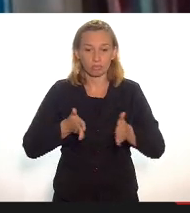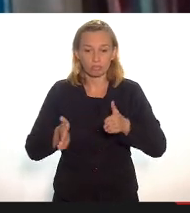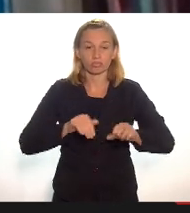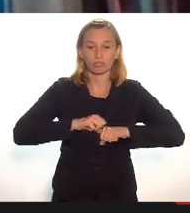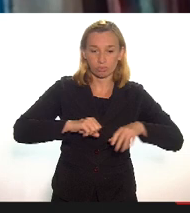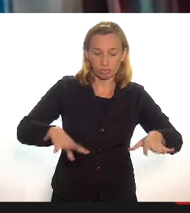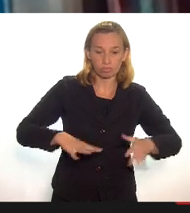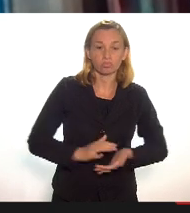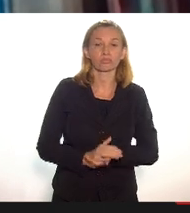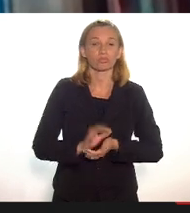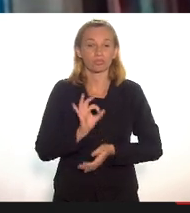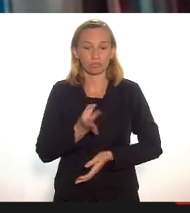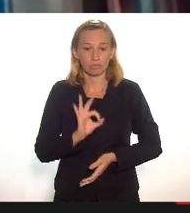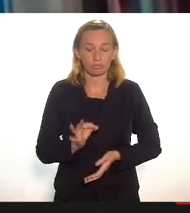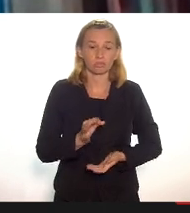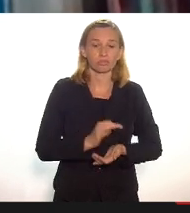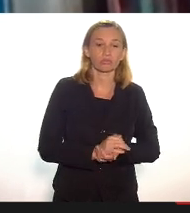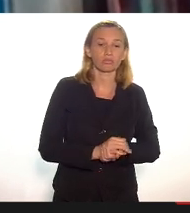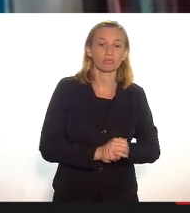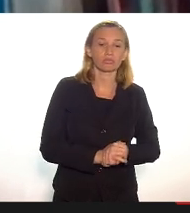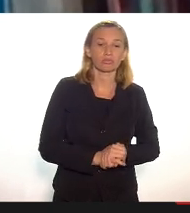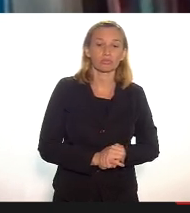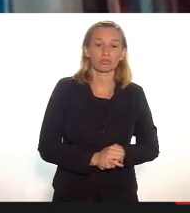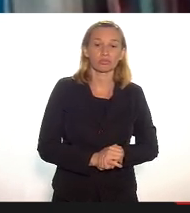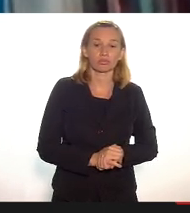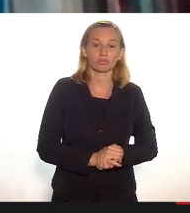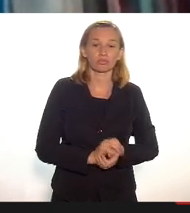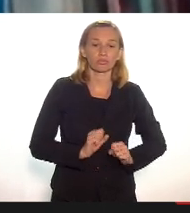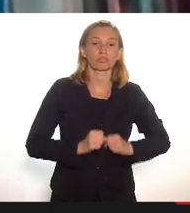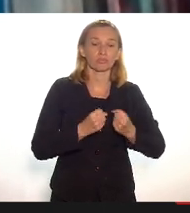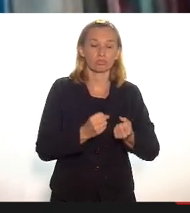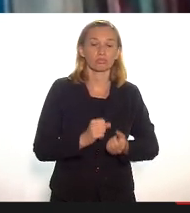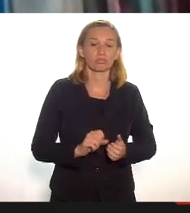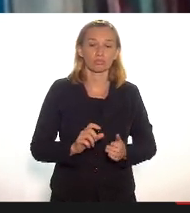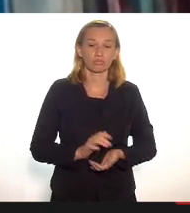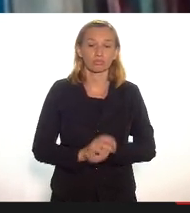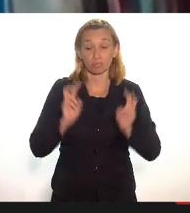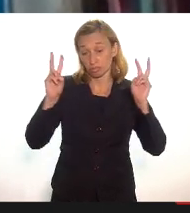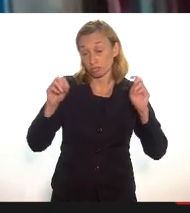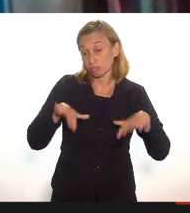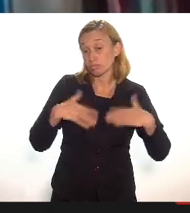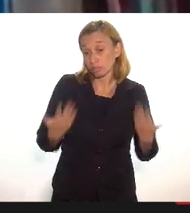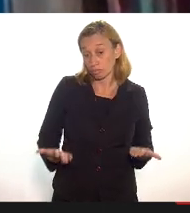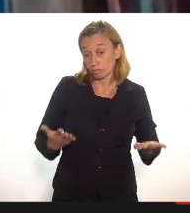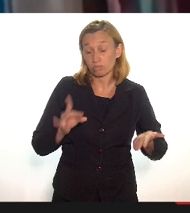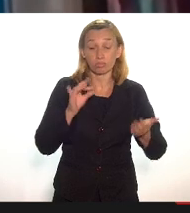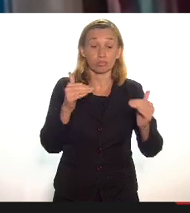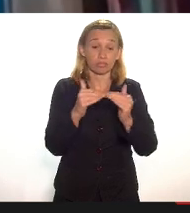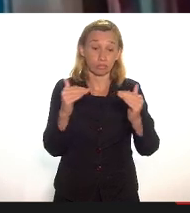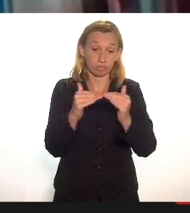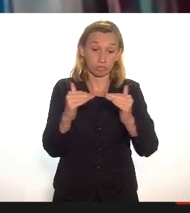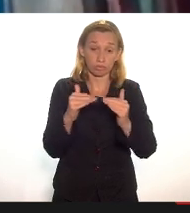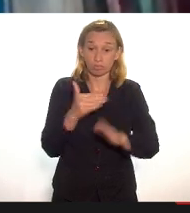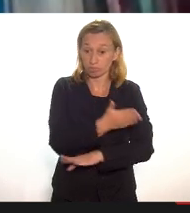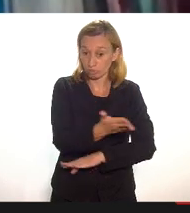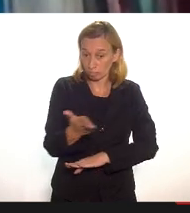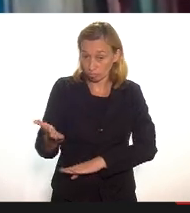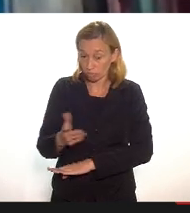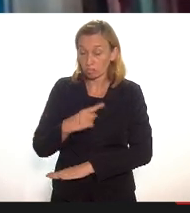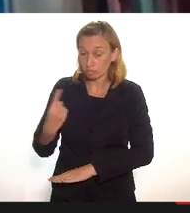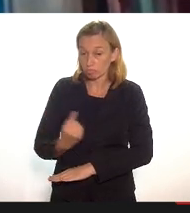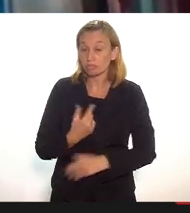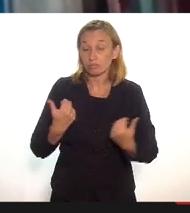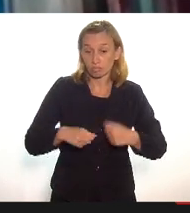né? Inclusive criando normatizações e nos posicionando com relação a isso. Então, eu concordo plenamente com vocês, e nós